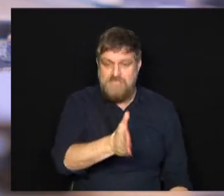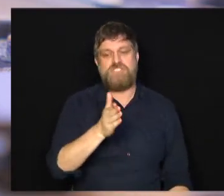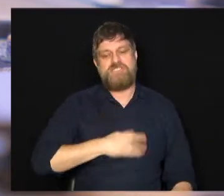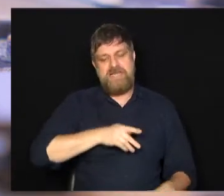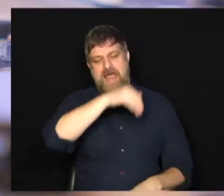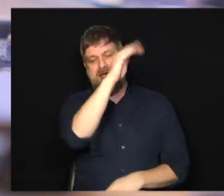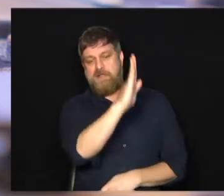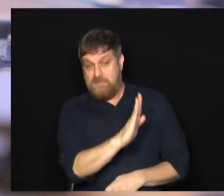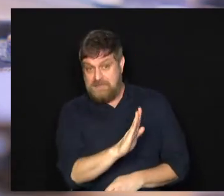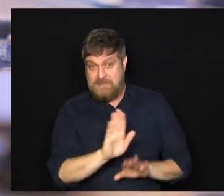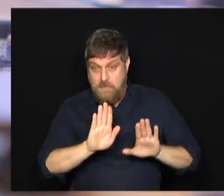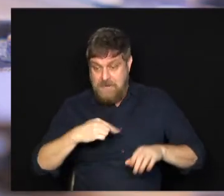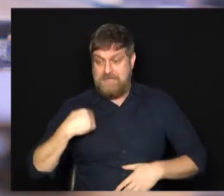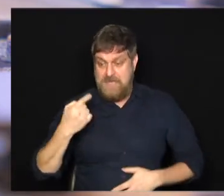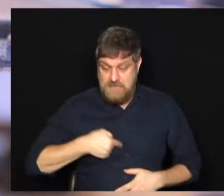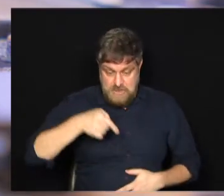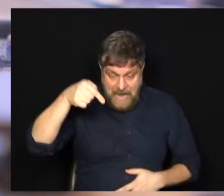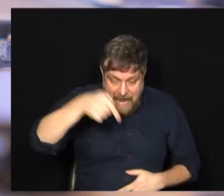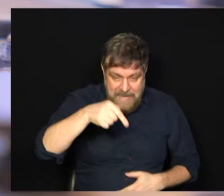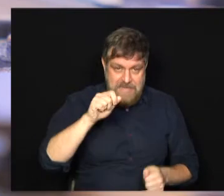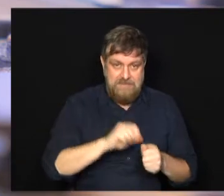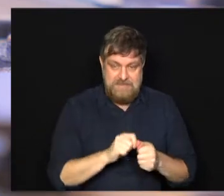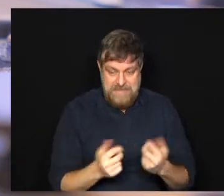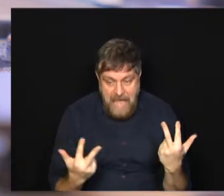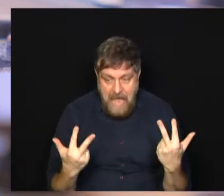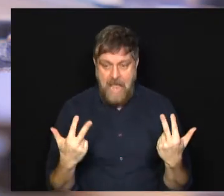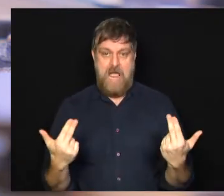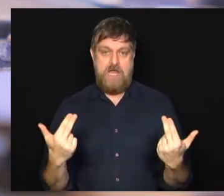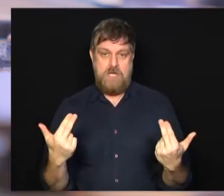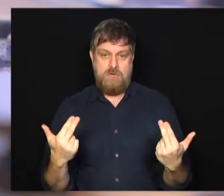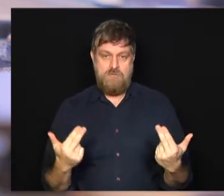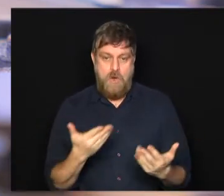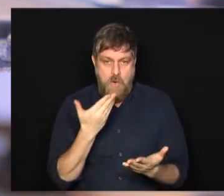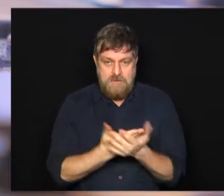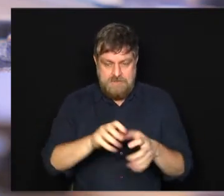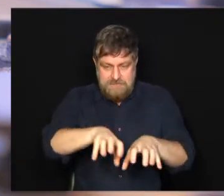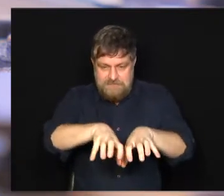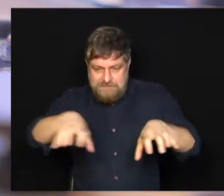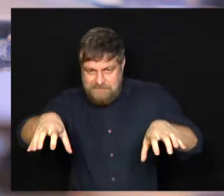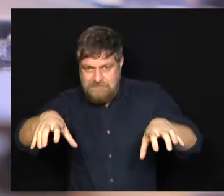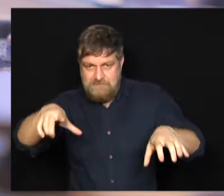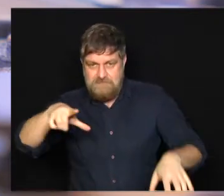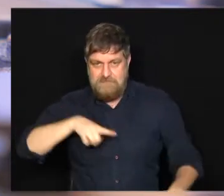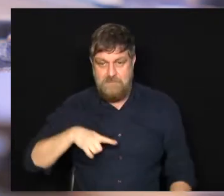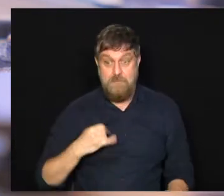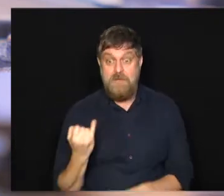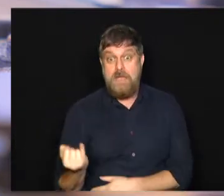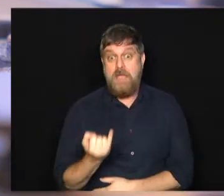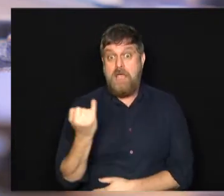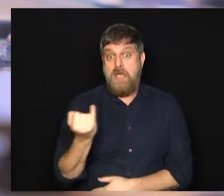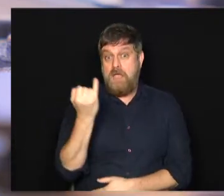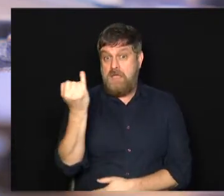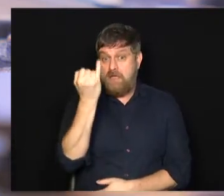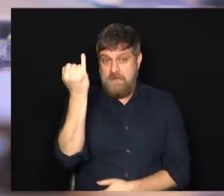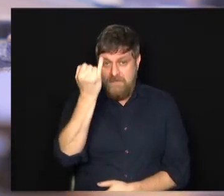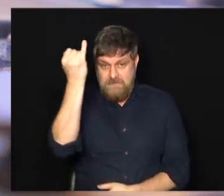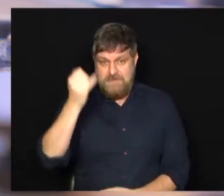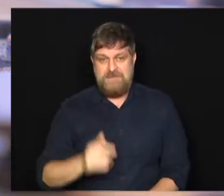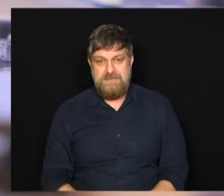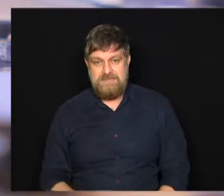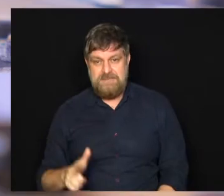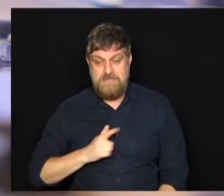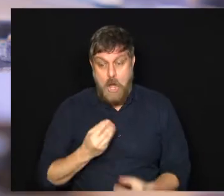em breve a gente vai iniciar a replicar esse estudo aqui no Brasil, né? Dada a importância